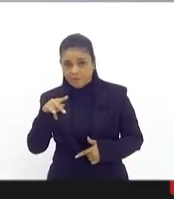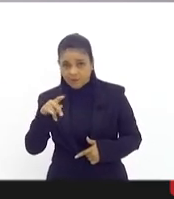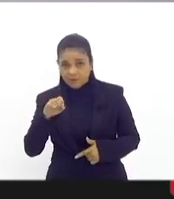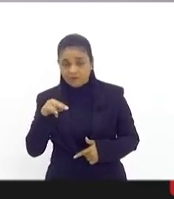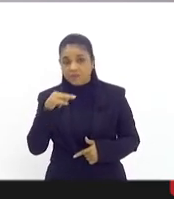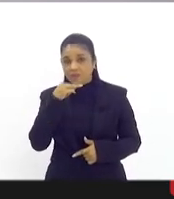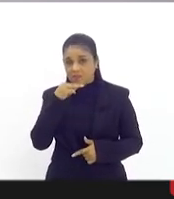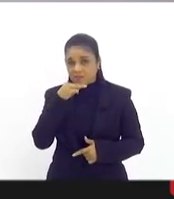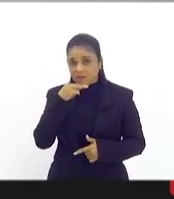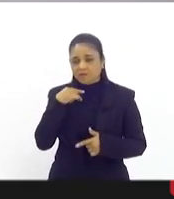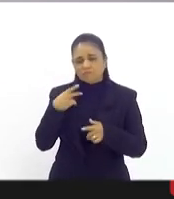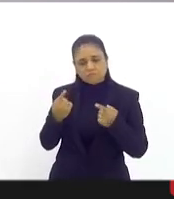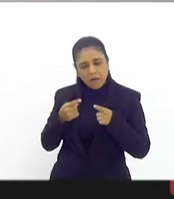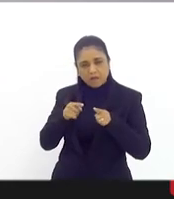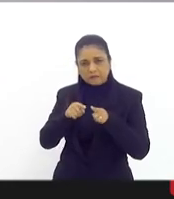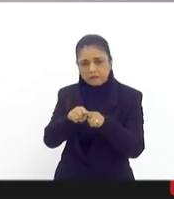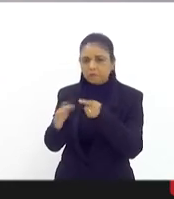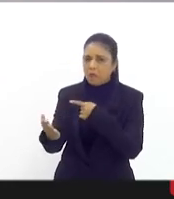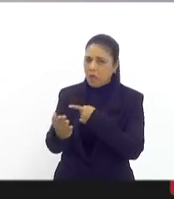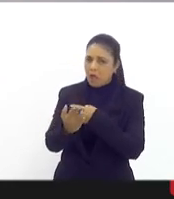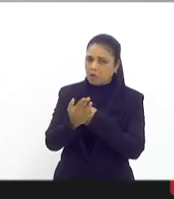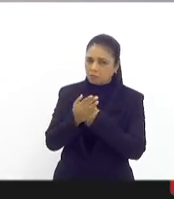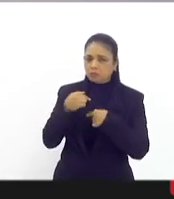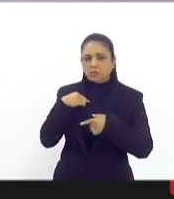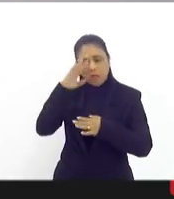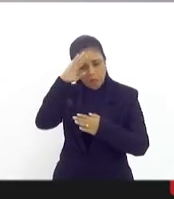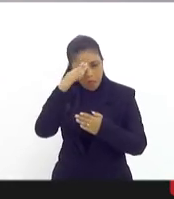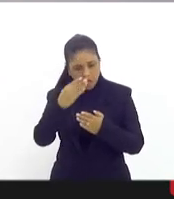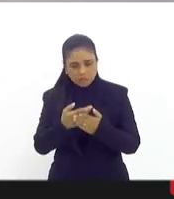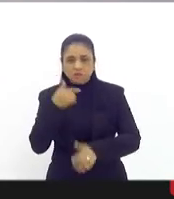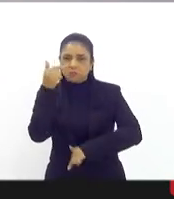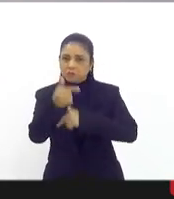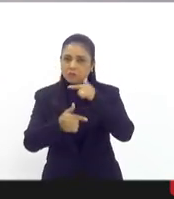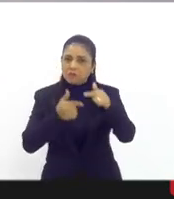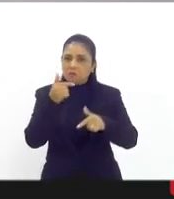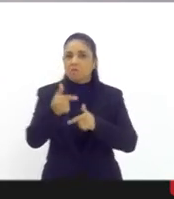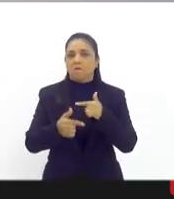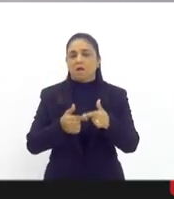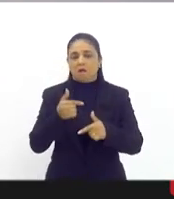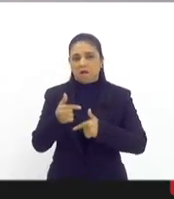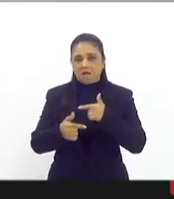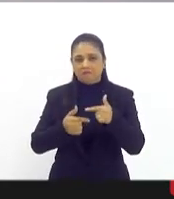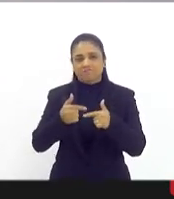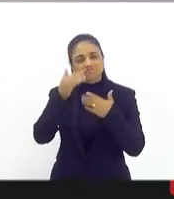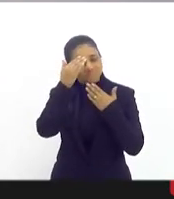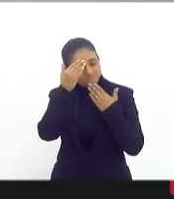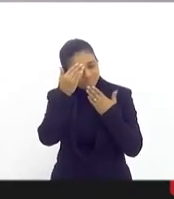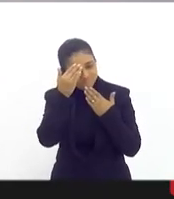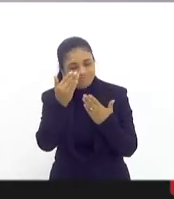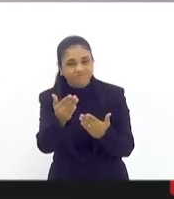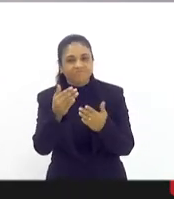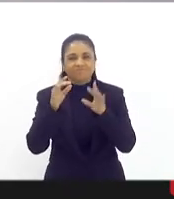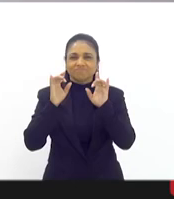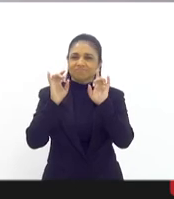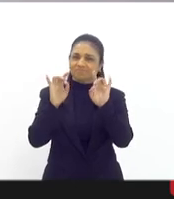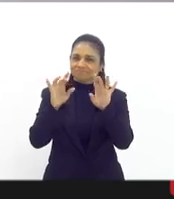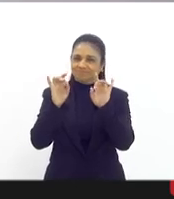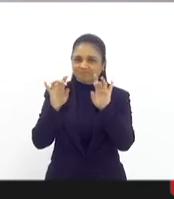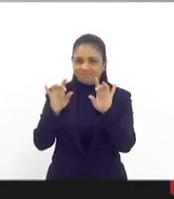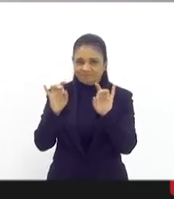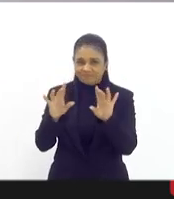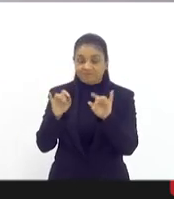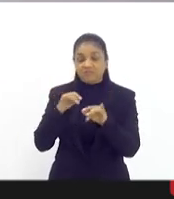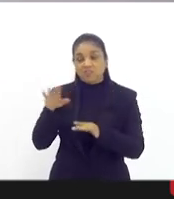tem ajudado muito a gente, também acredita no que a gente está fazendo, então é muito legal. Então, eu queria fazer esse agradecimento aqui especial para ela